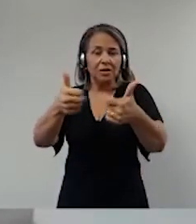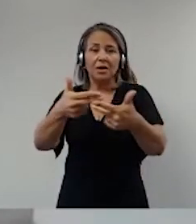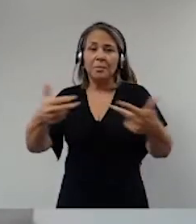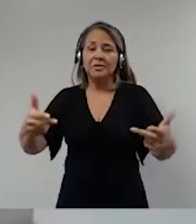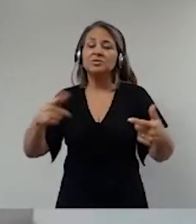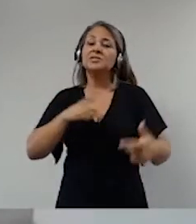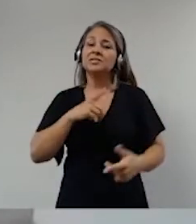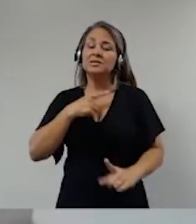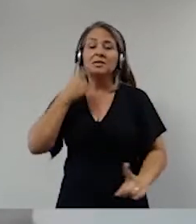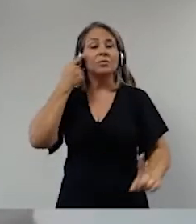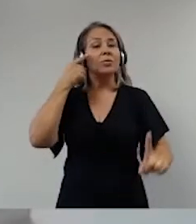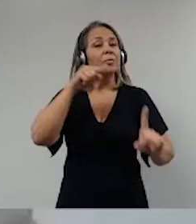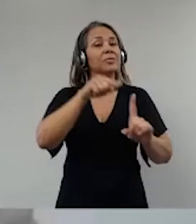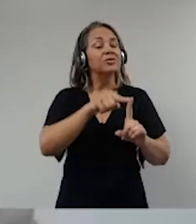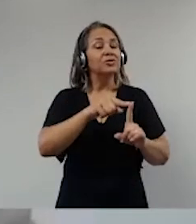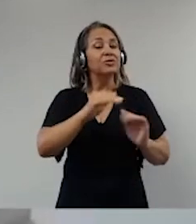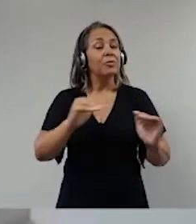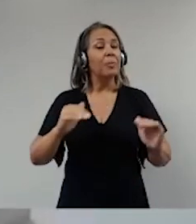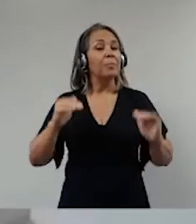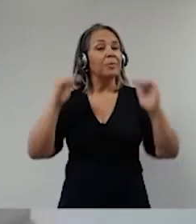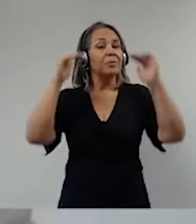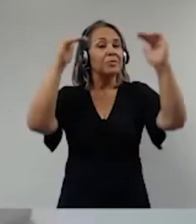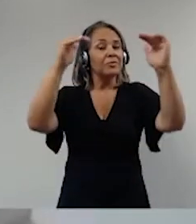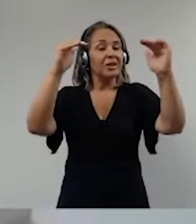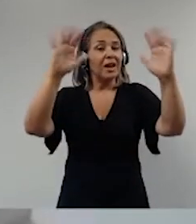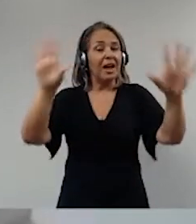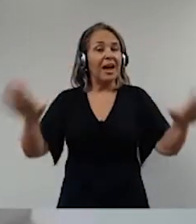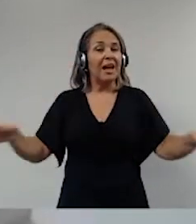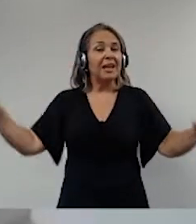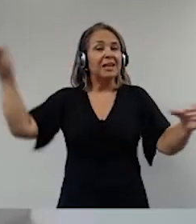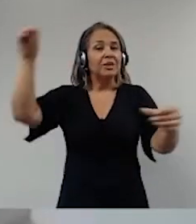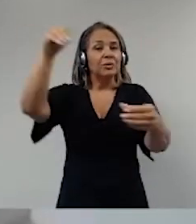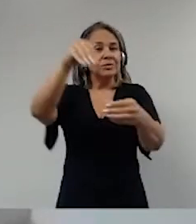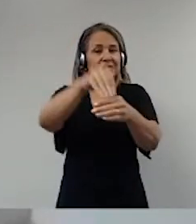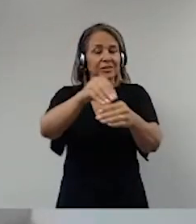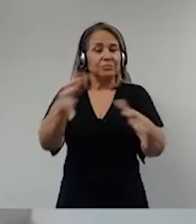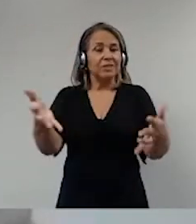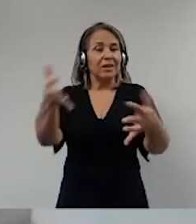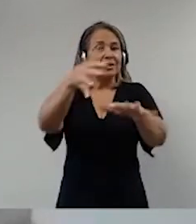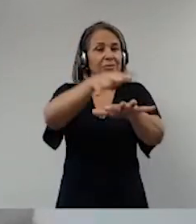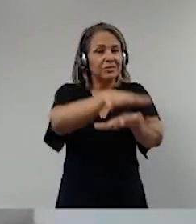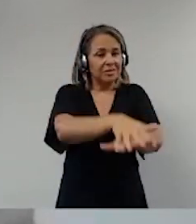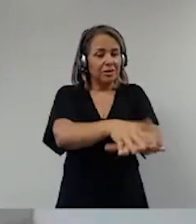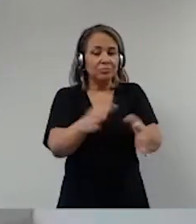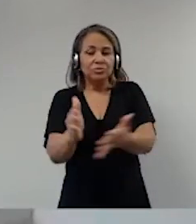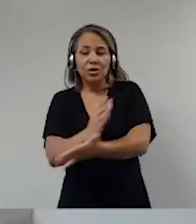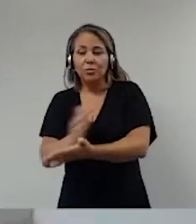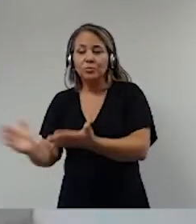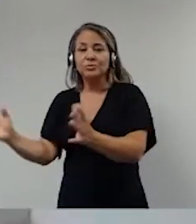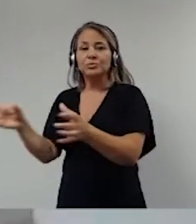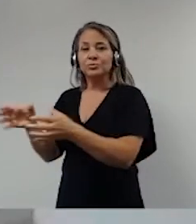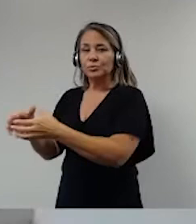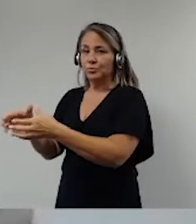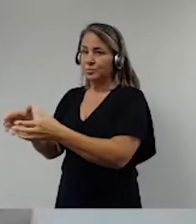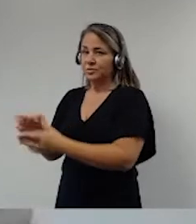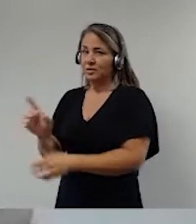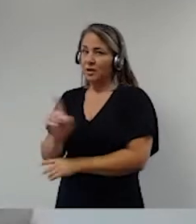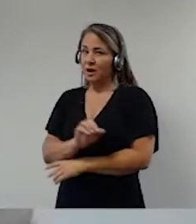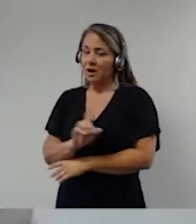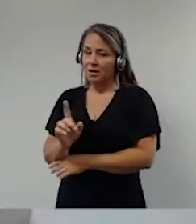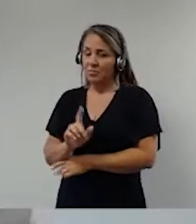como objetivo promover a inclusão social de determinados grupos, mas não